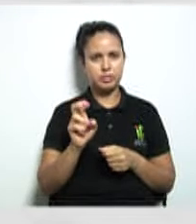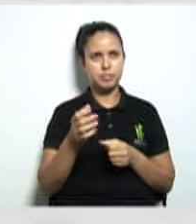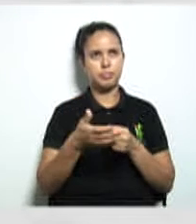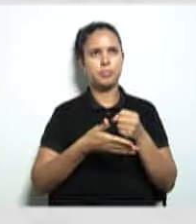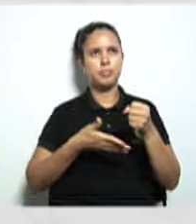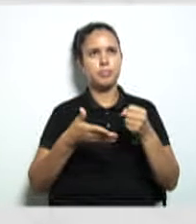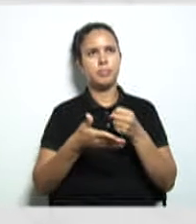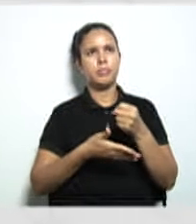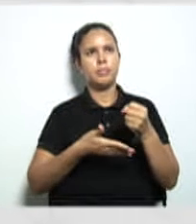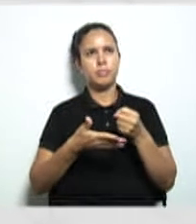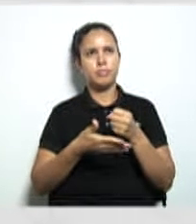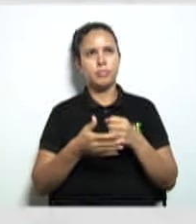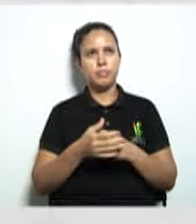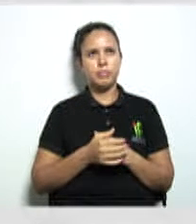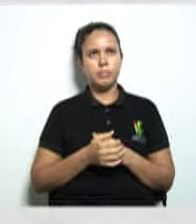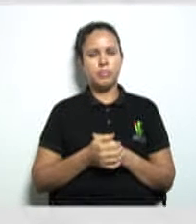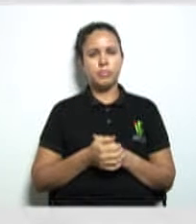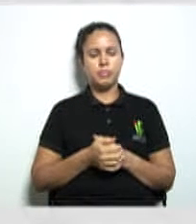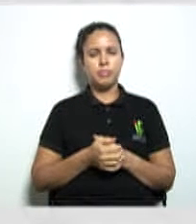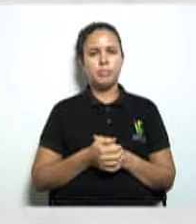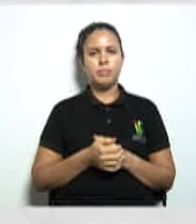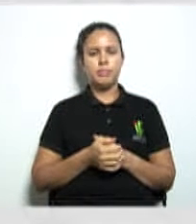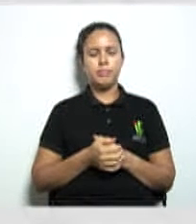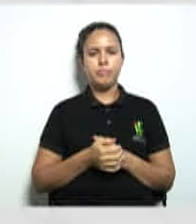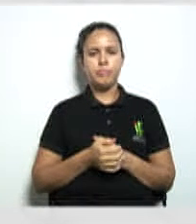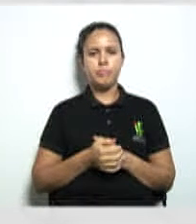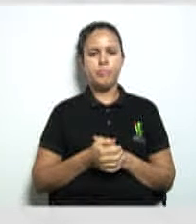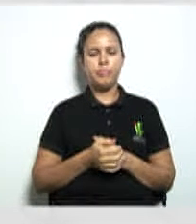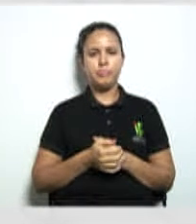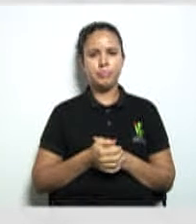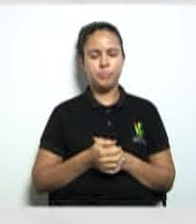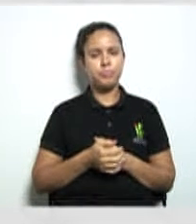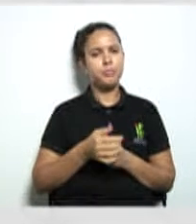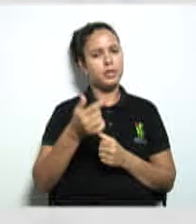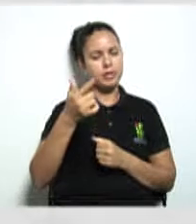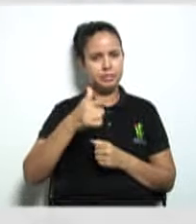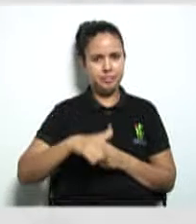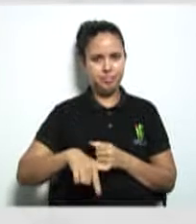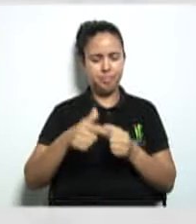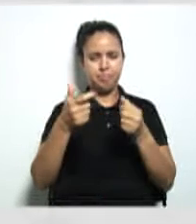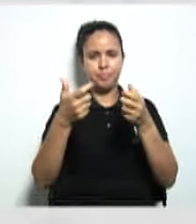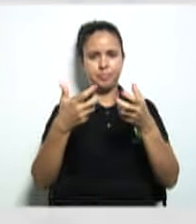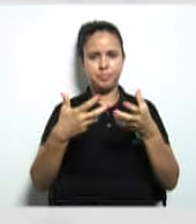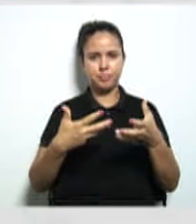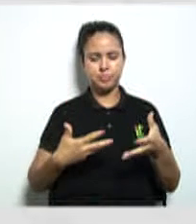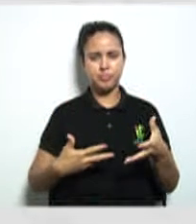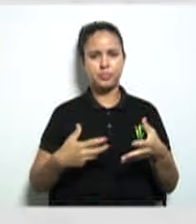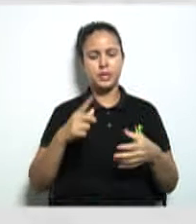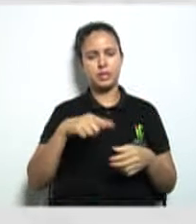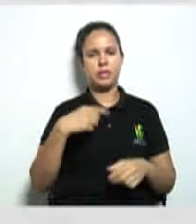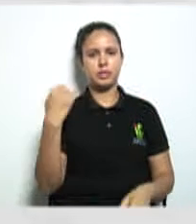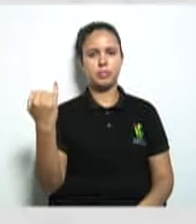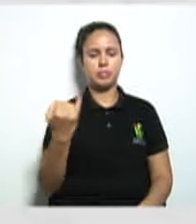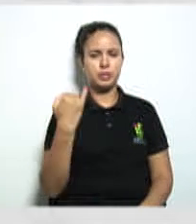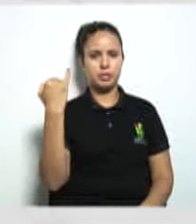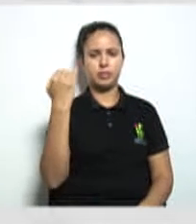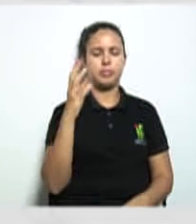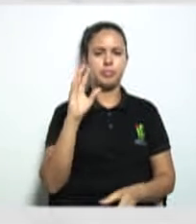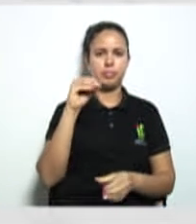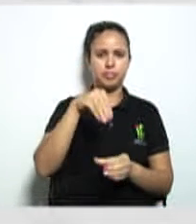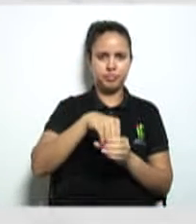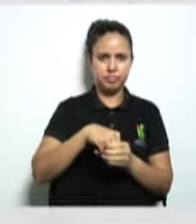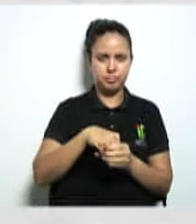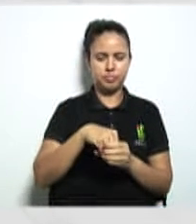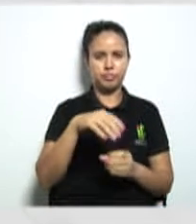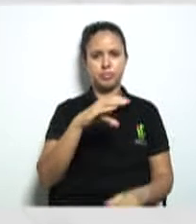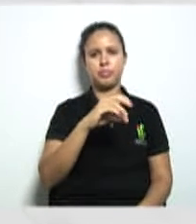princípio aqui. Mas vamos falar um pouquinho mais sobre ele, né? Porque ele é muito importante dentro da